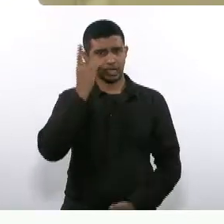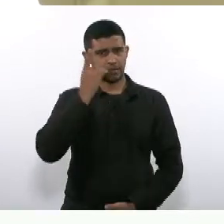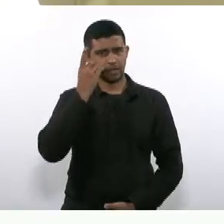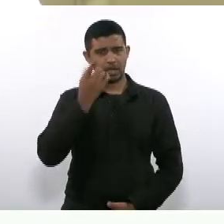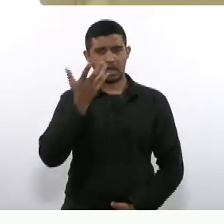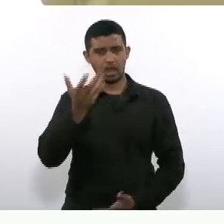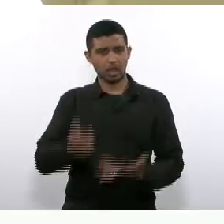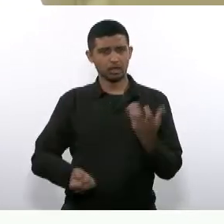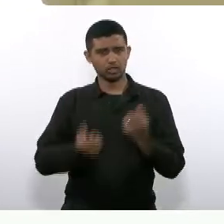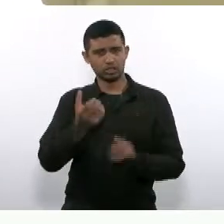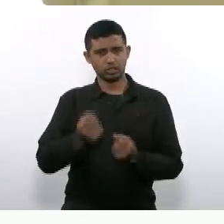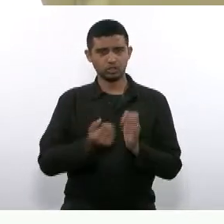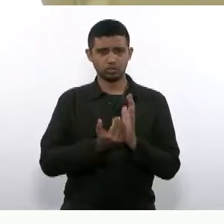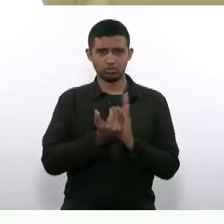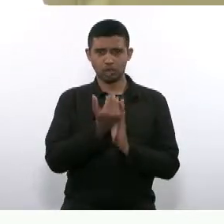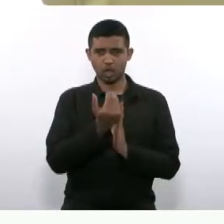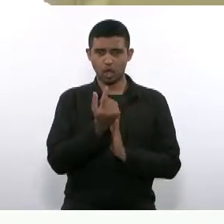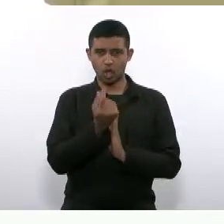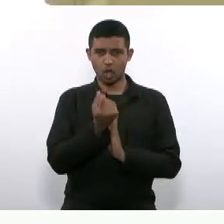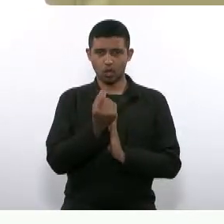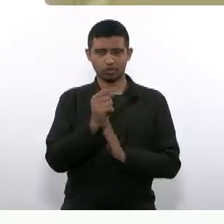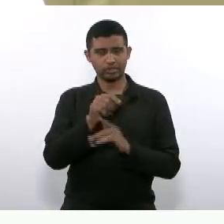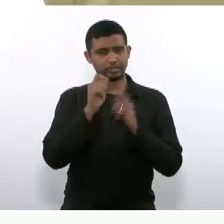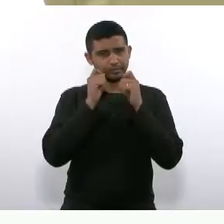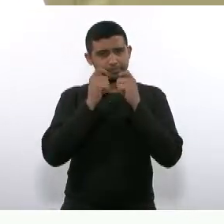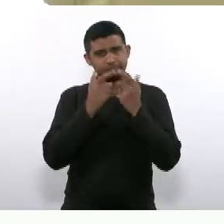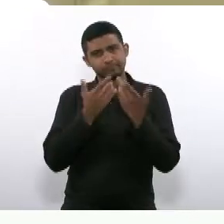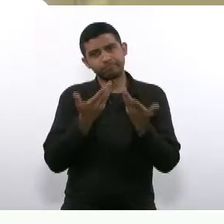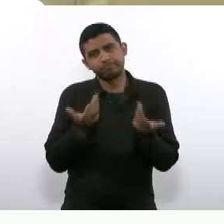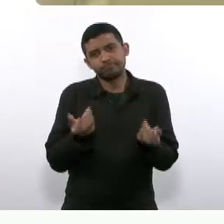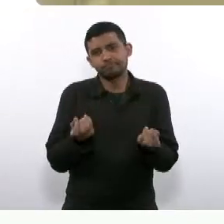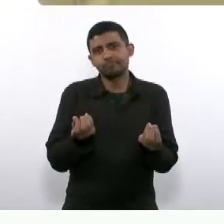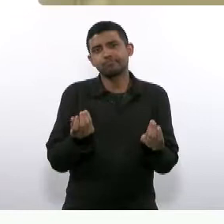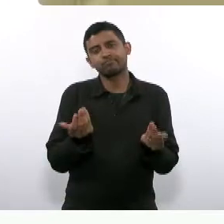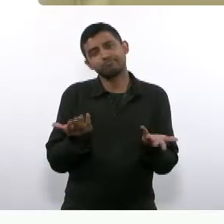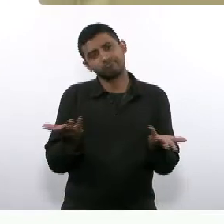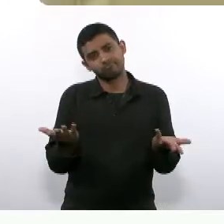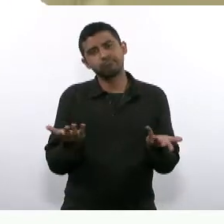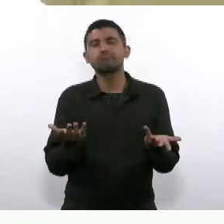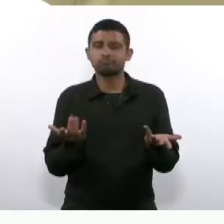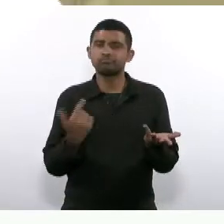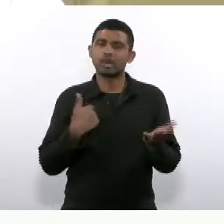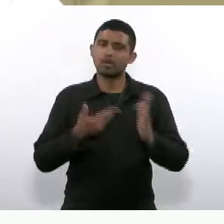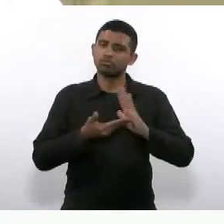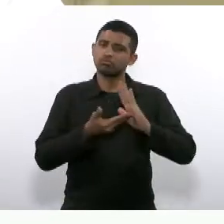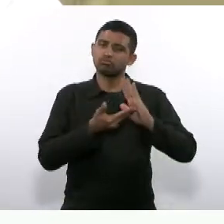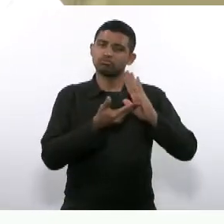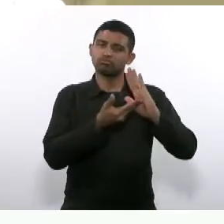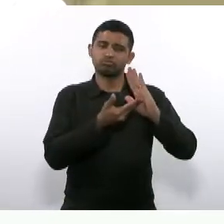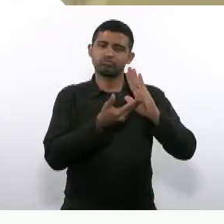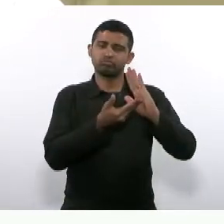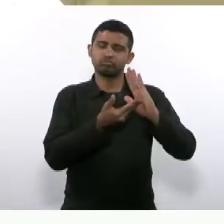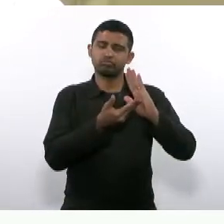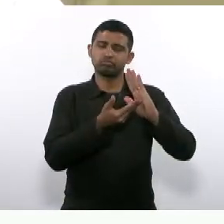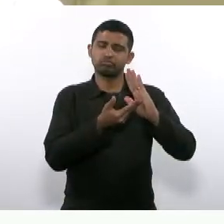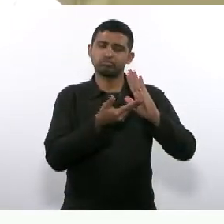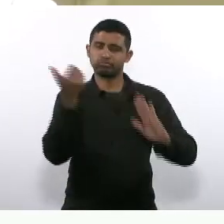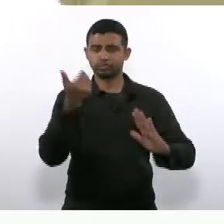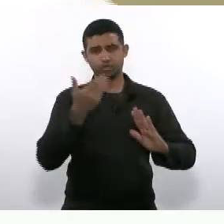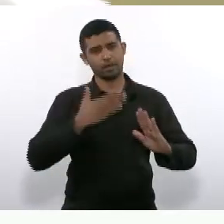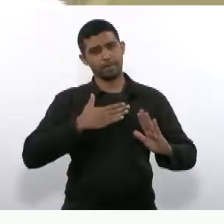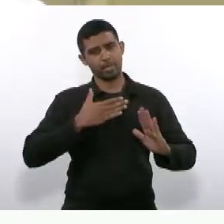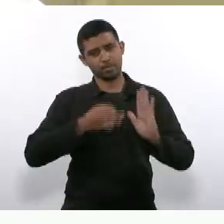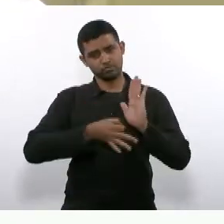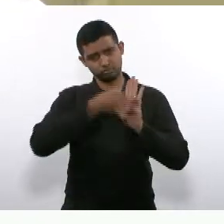do sem aumento de custo na Assembleia, eu acho que é razoável que eu retire, então, essa minha